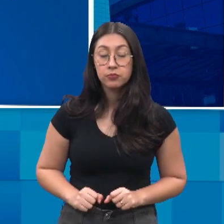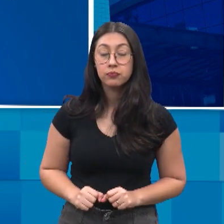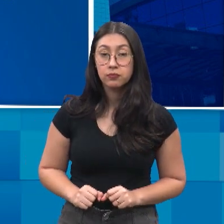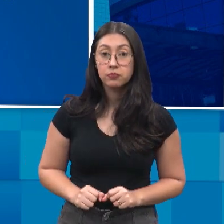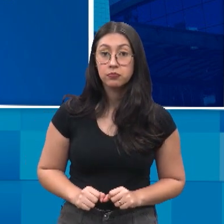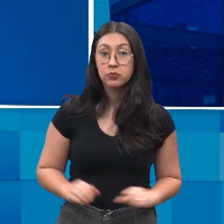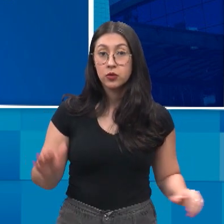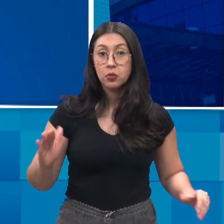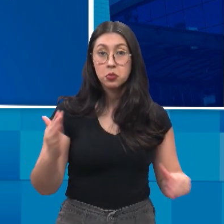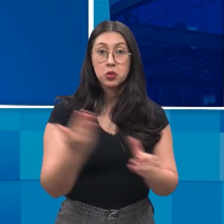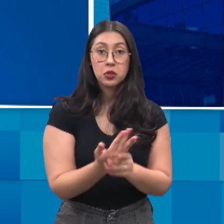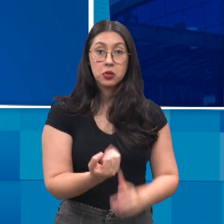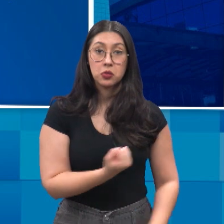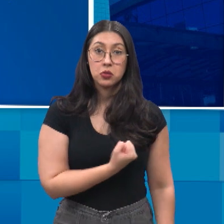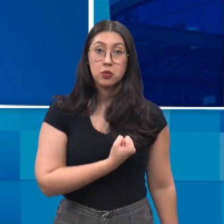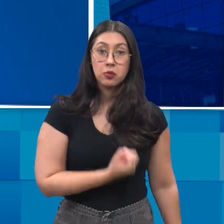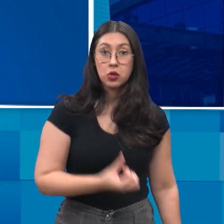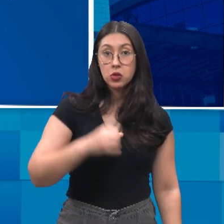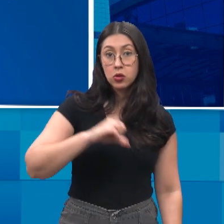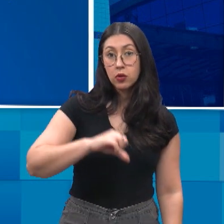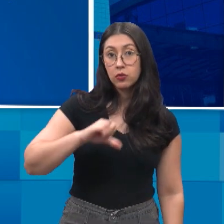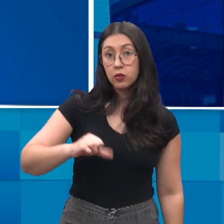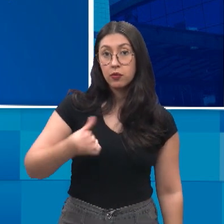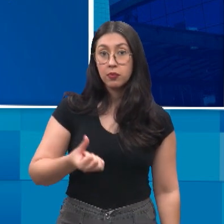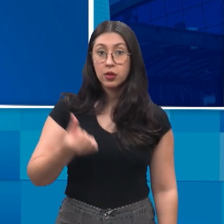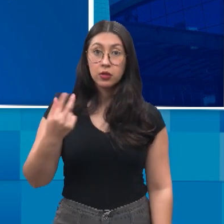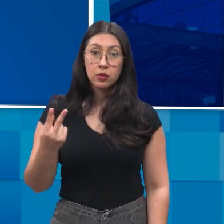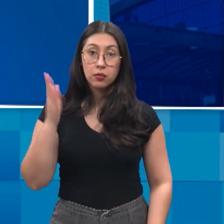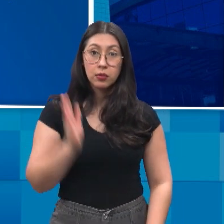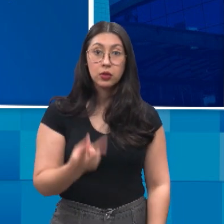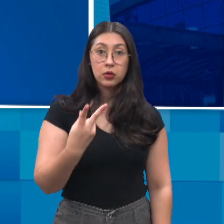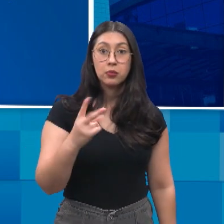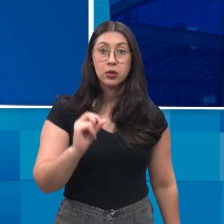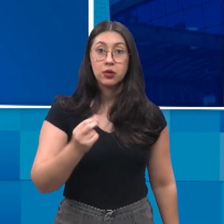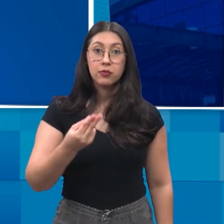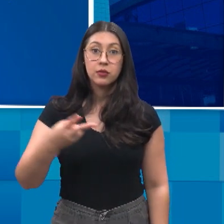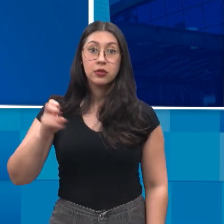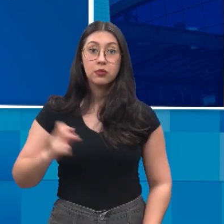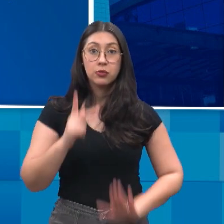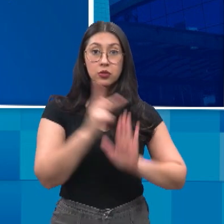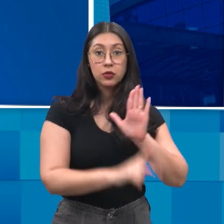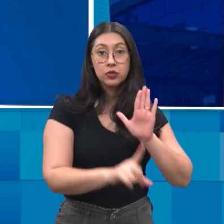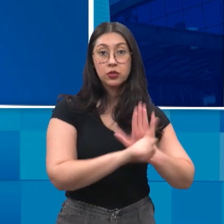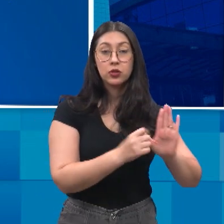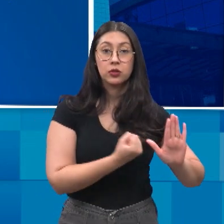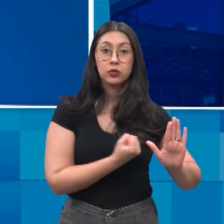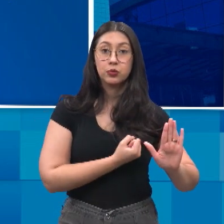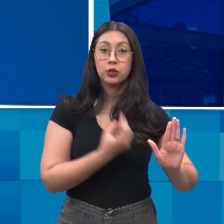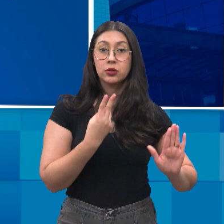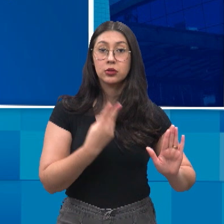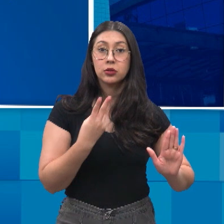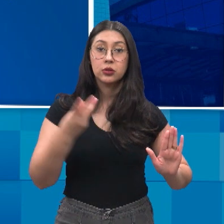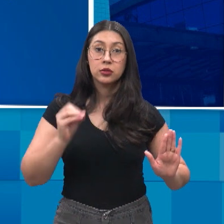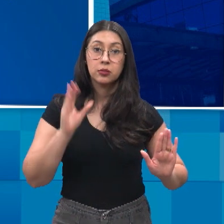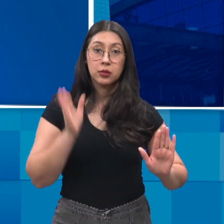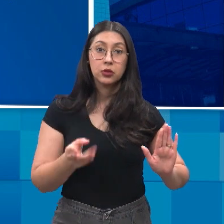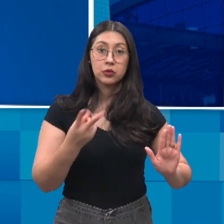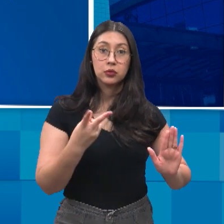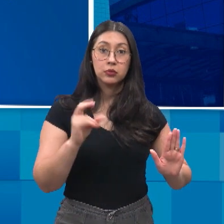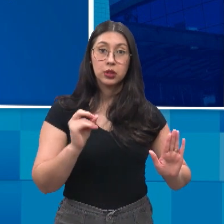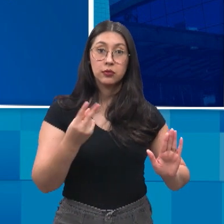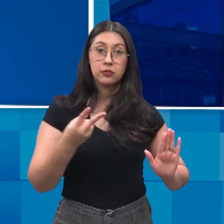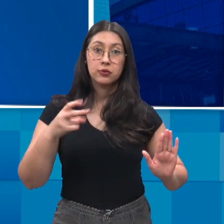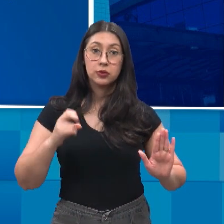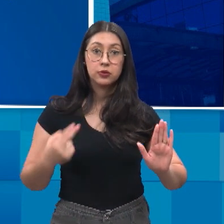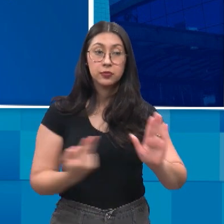Processo número 9962 de 2025, projeto de lei número 330 de 2025, autoria